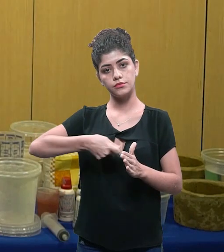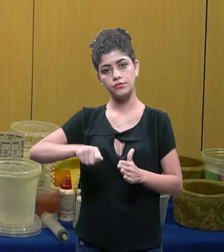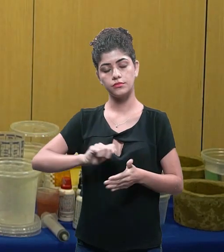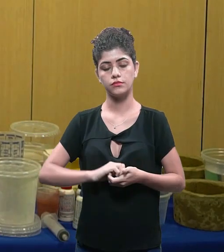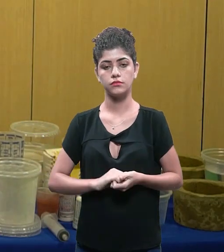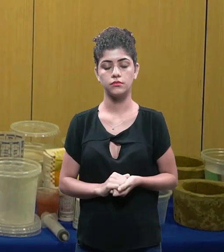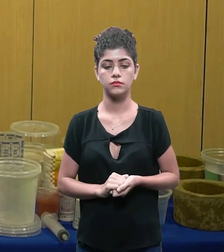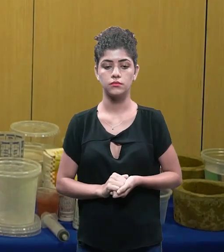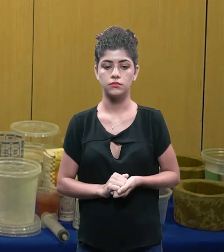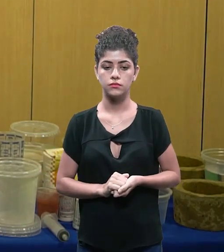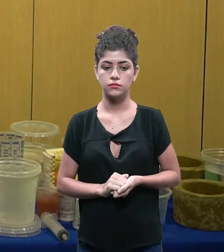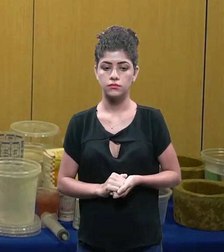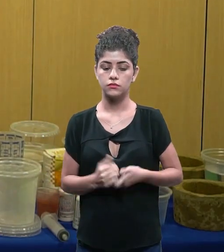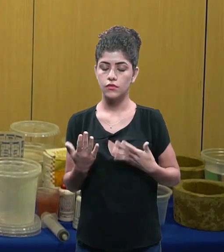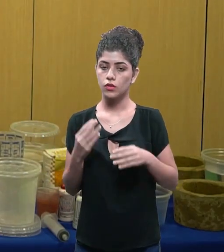ok